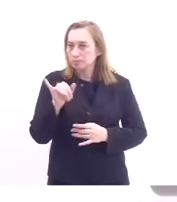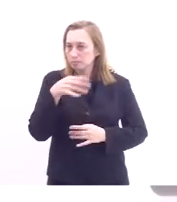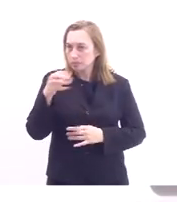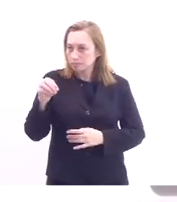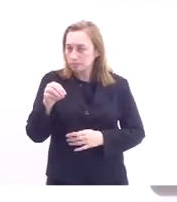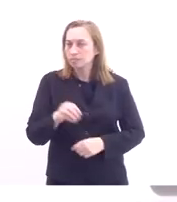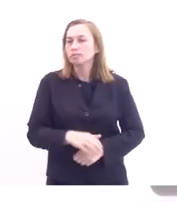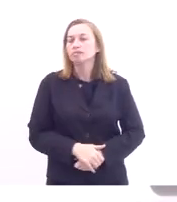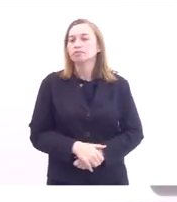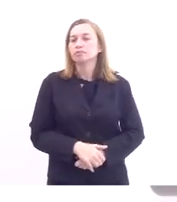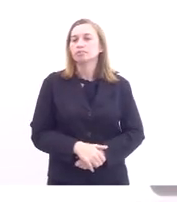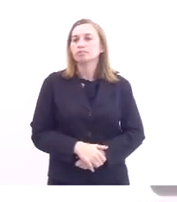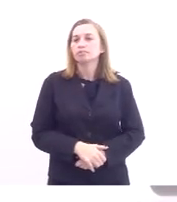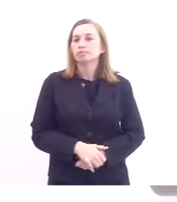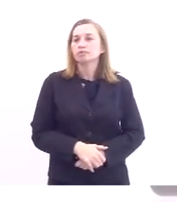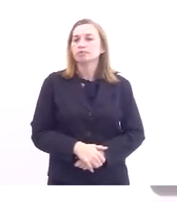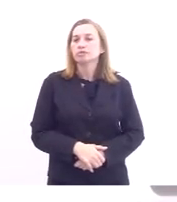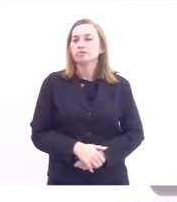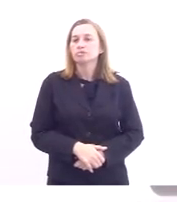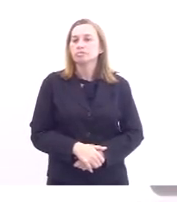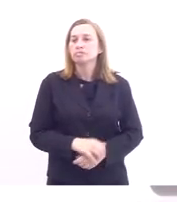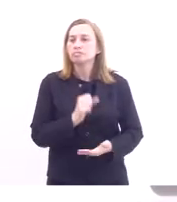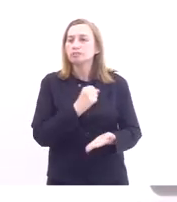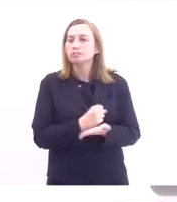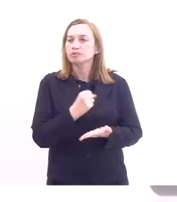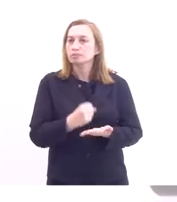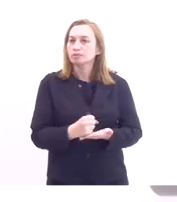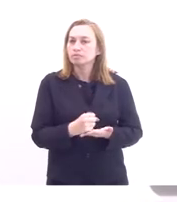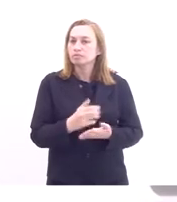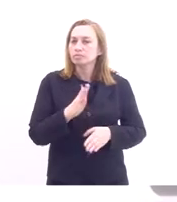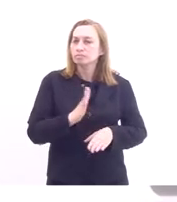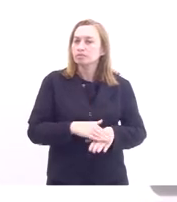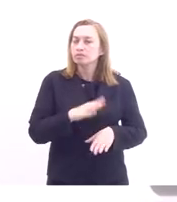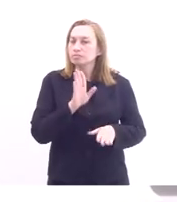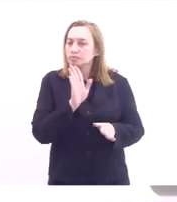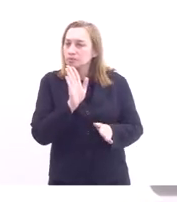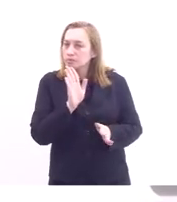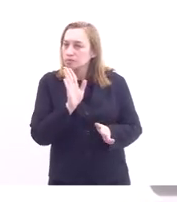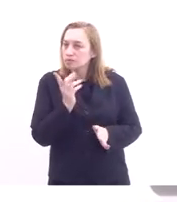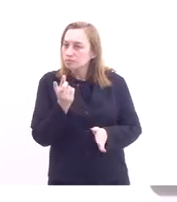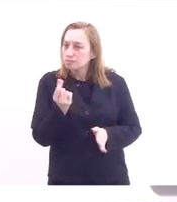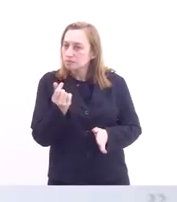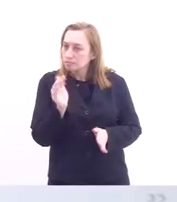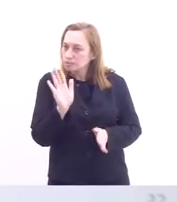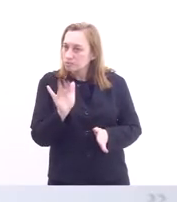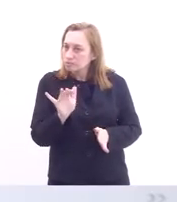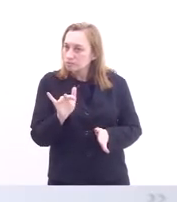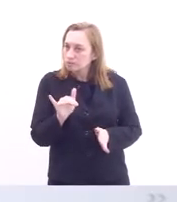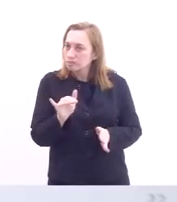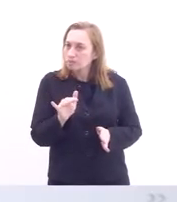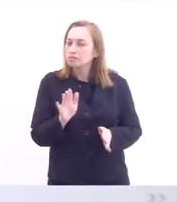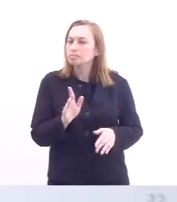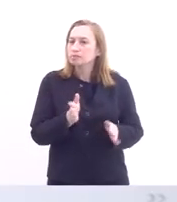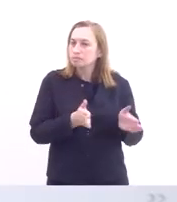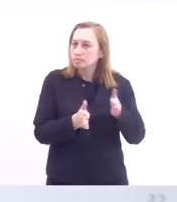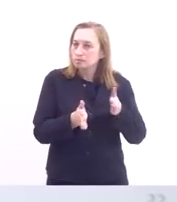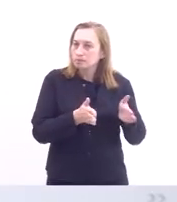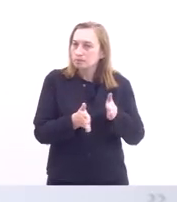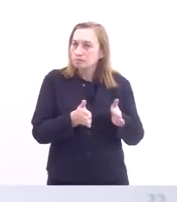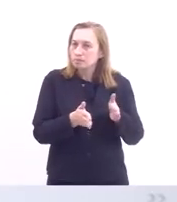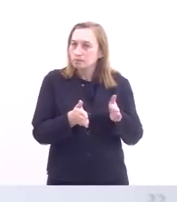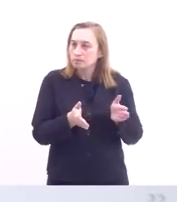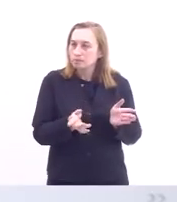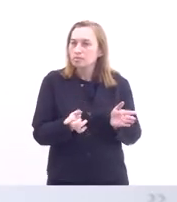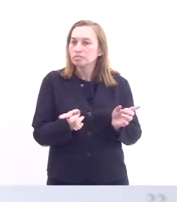União, e os contratos que eram mais baixos que estão vencendo também, que não